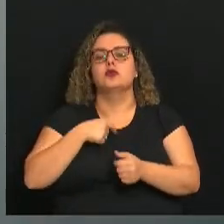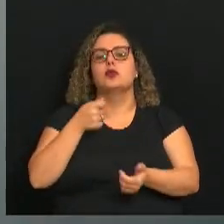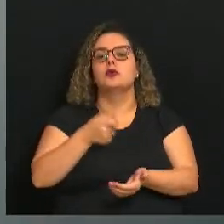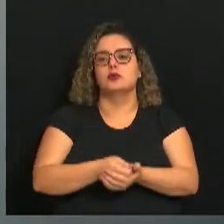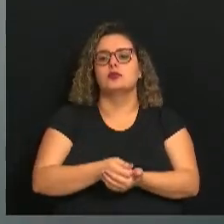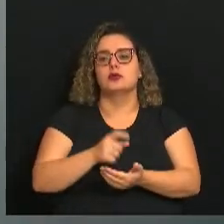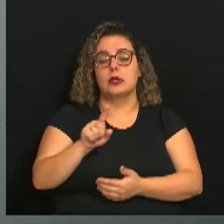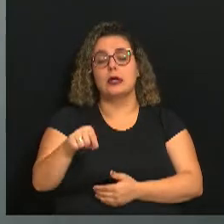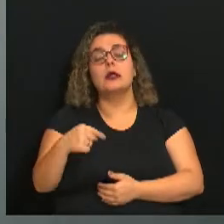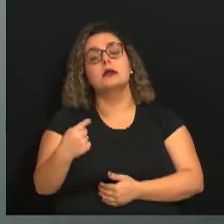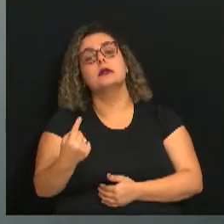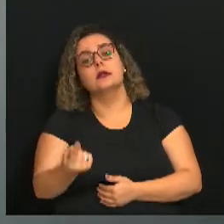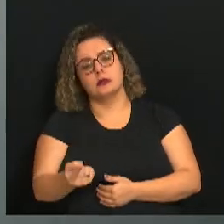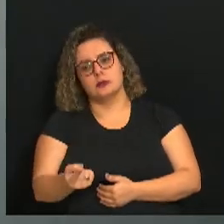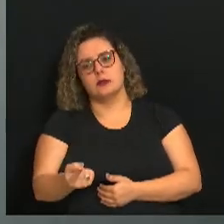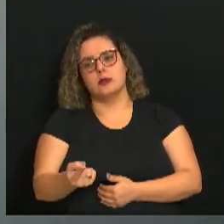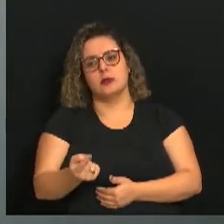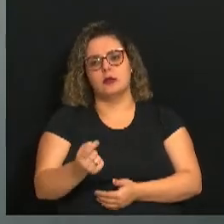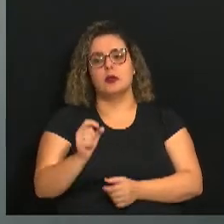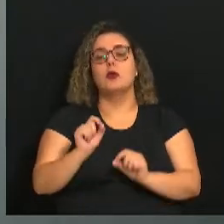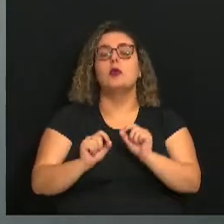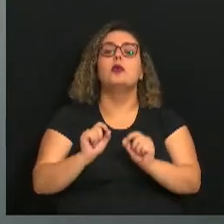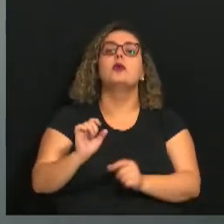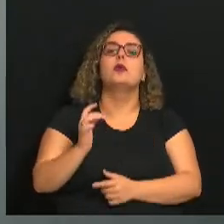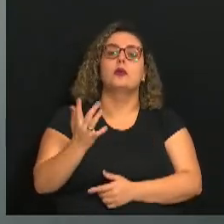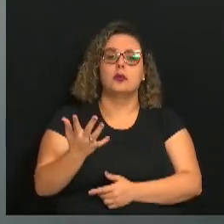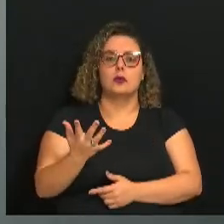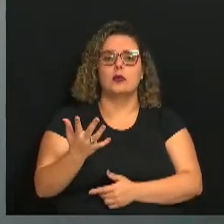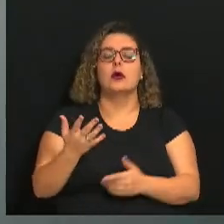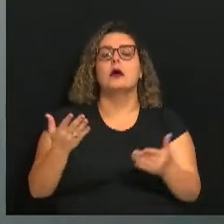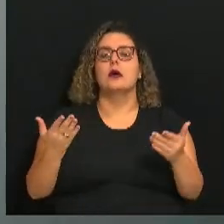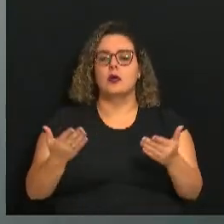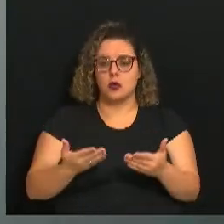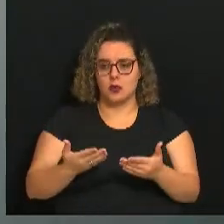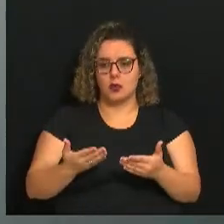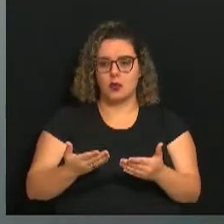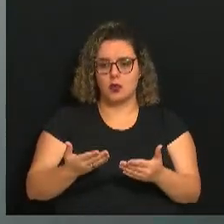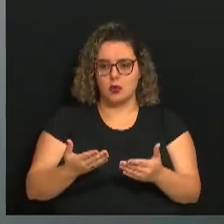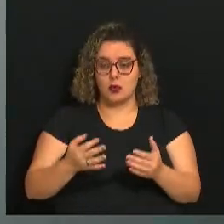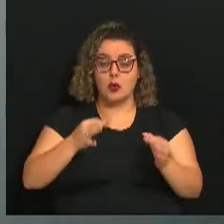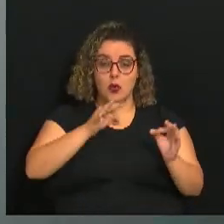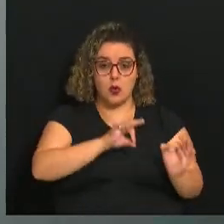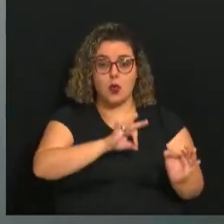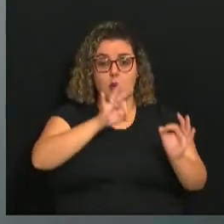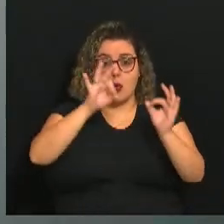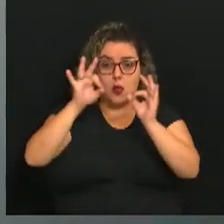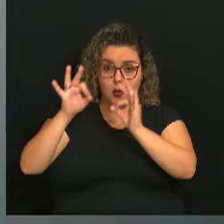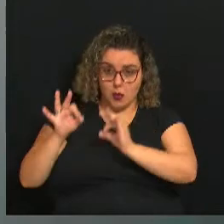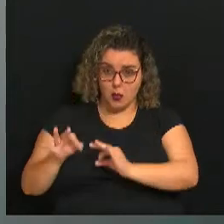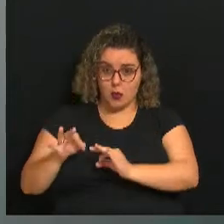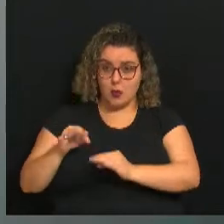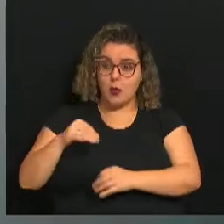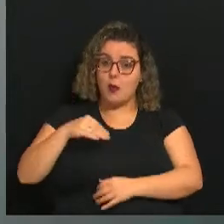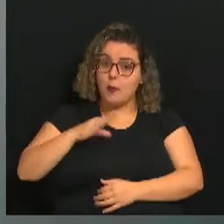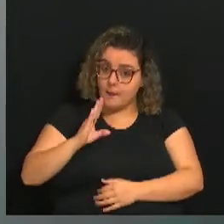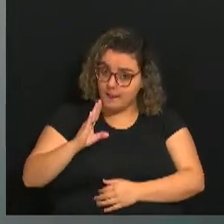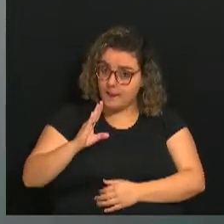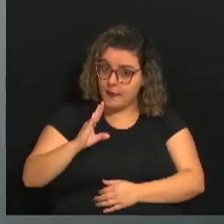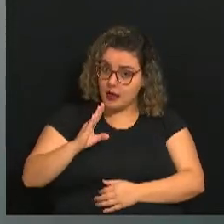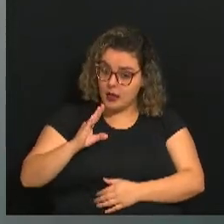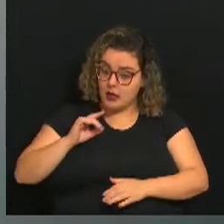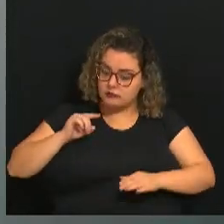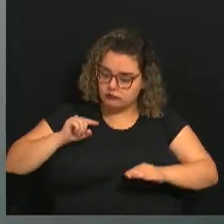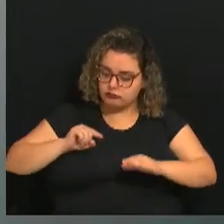posteriori, o que acontece? Nós estamos agora com um acompanhamento ainda mais intenso e mais efetivo para